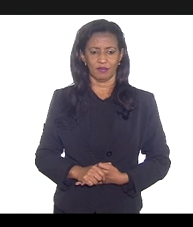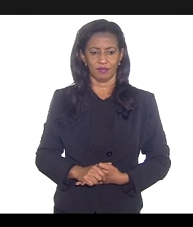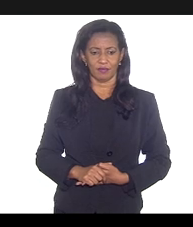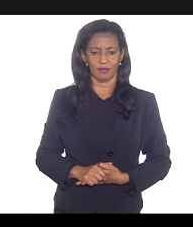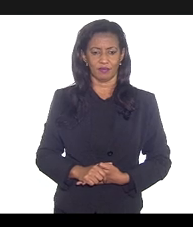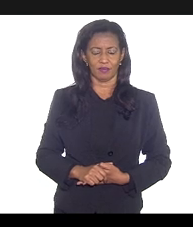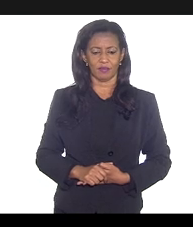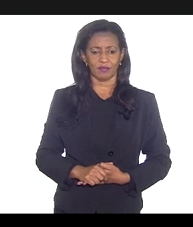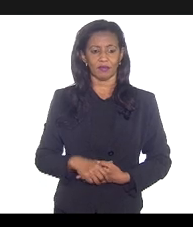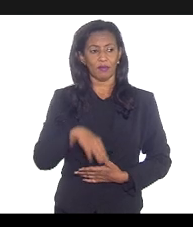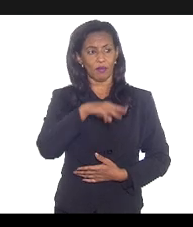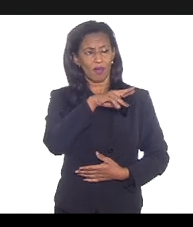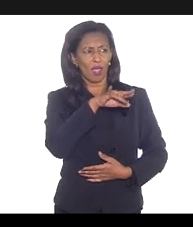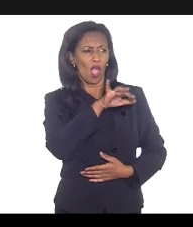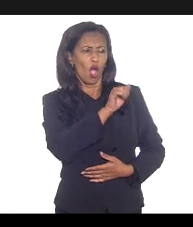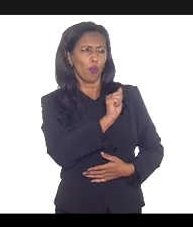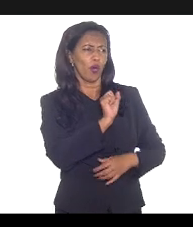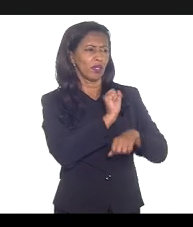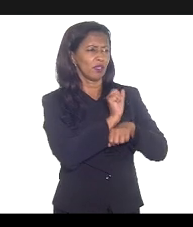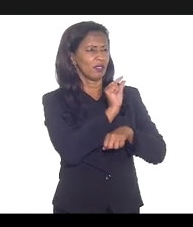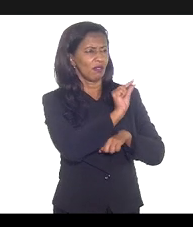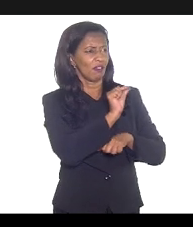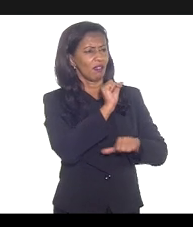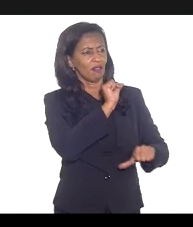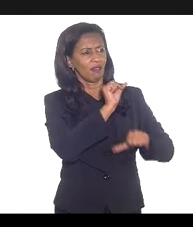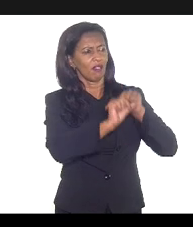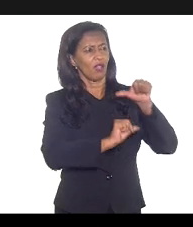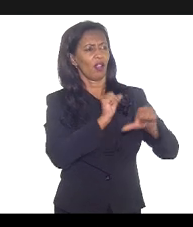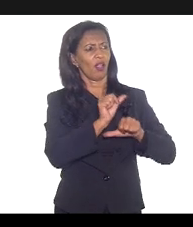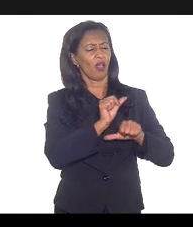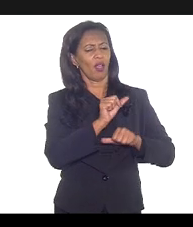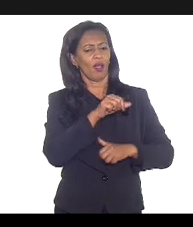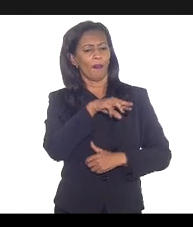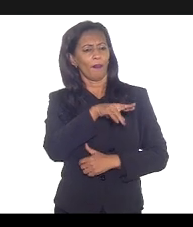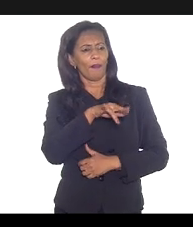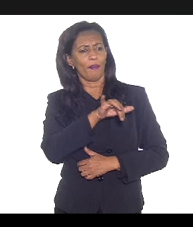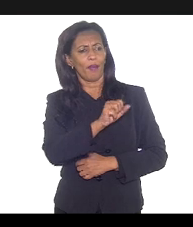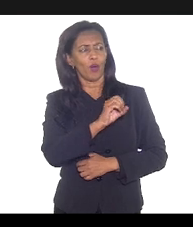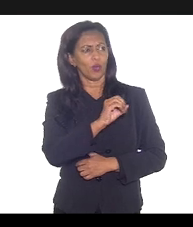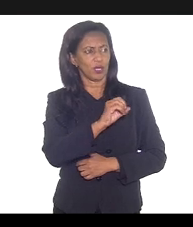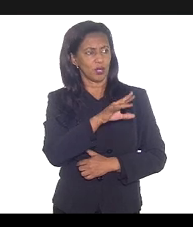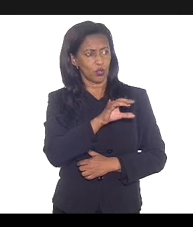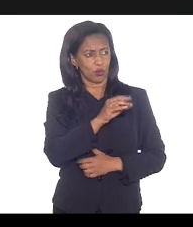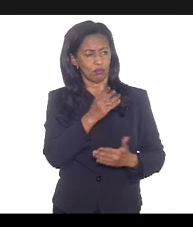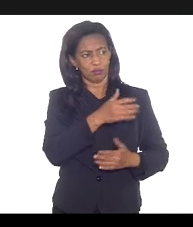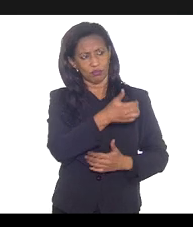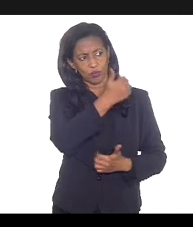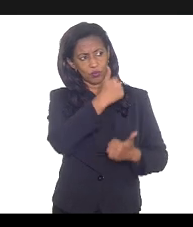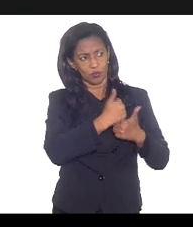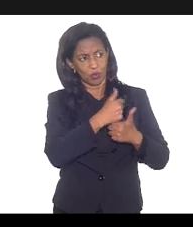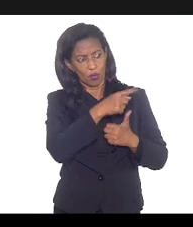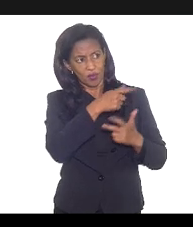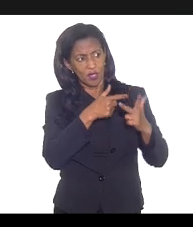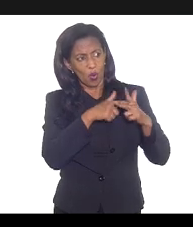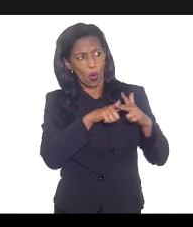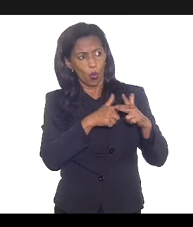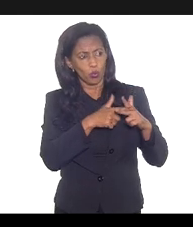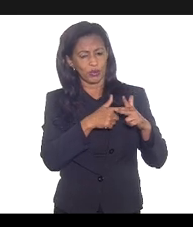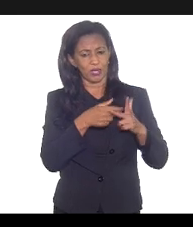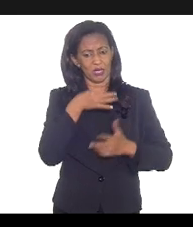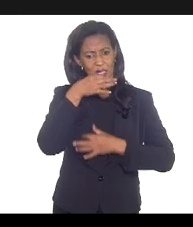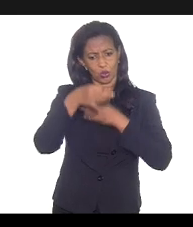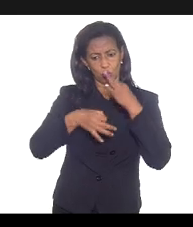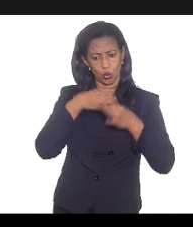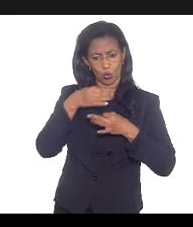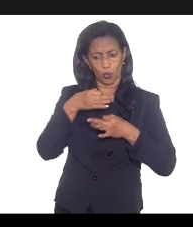Vou fazer o seguinte, Mônica, eu vou chamar o Maurício Fabião, do Comitê Rio, da Campanha Nacional pelo Direito à Educação, quando você tenta ver o que pode estar